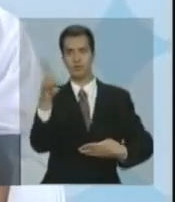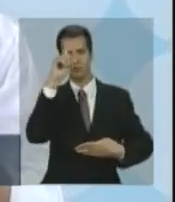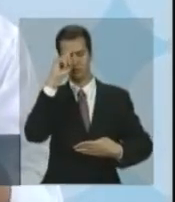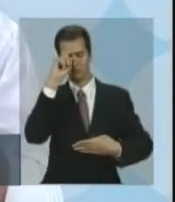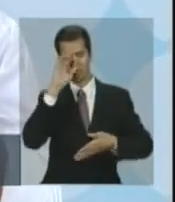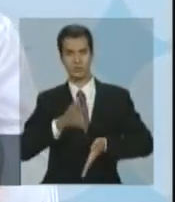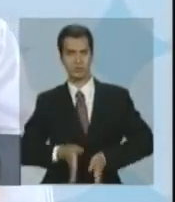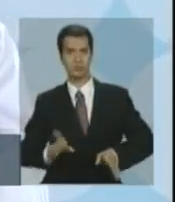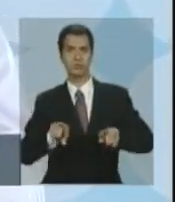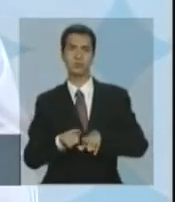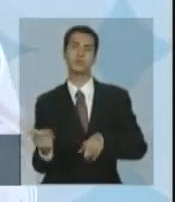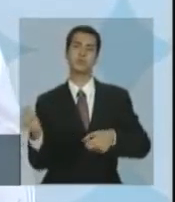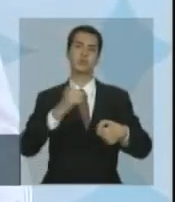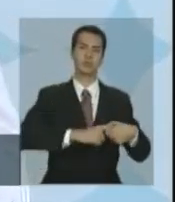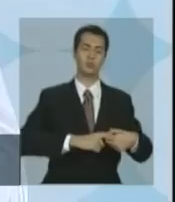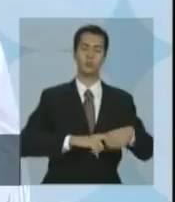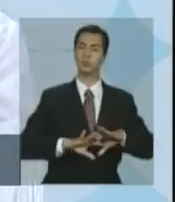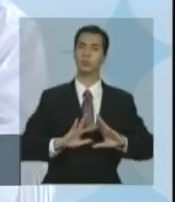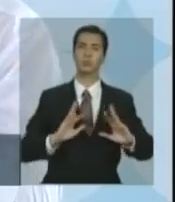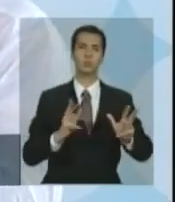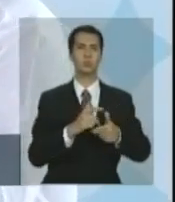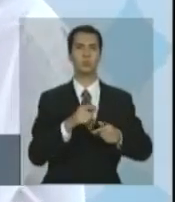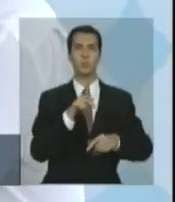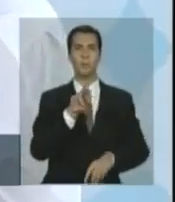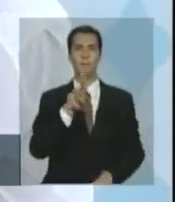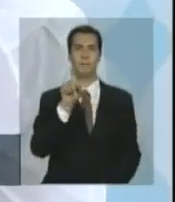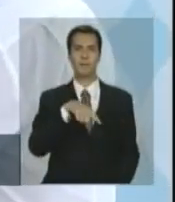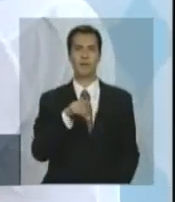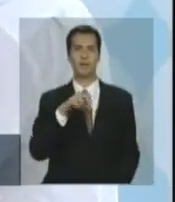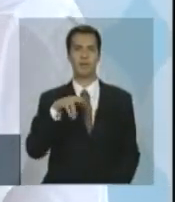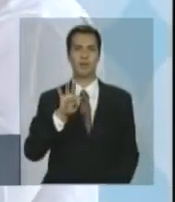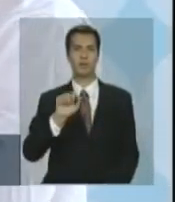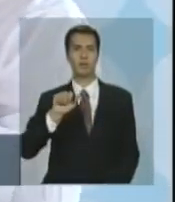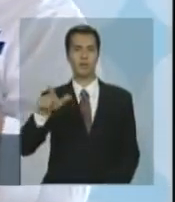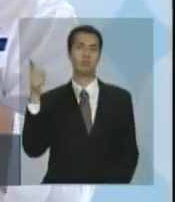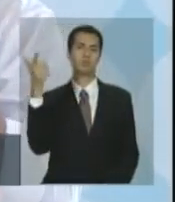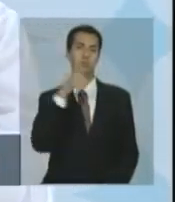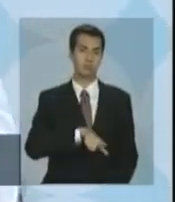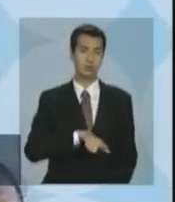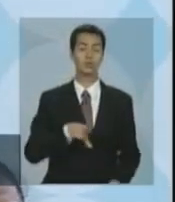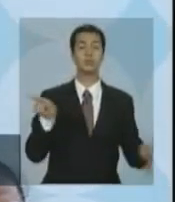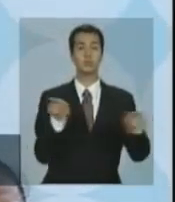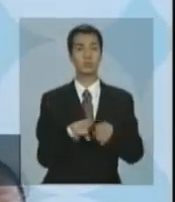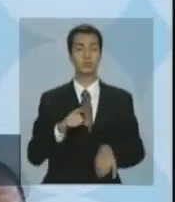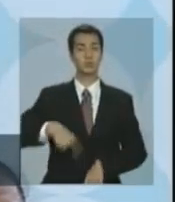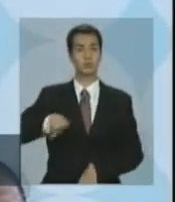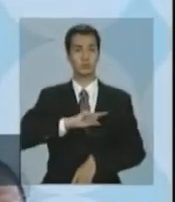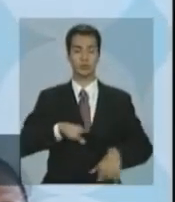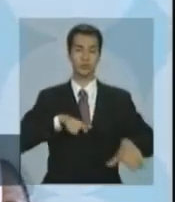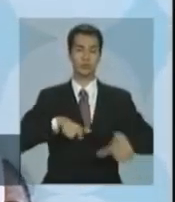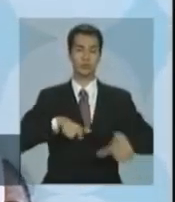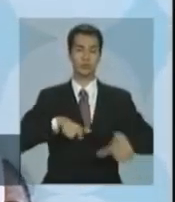estímulo para cumprir todo o pré-natal. Junto com a Clínica de Família tem uma outra ação, que também é um programa do governo federal, que são